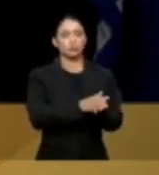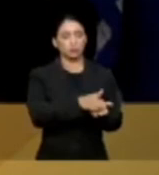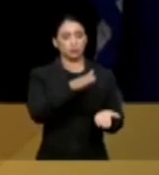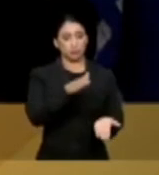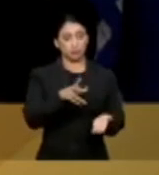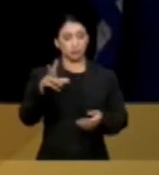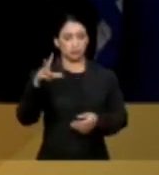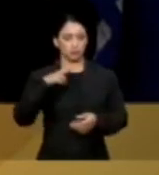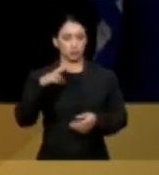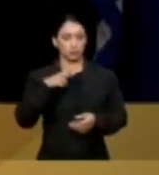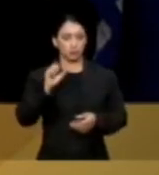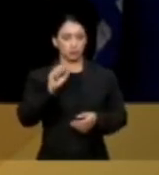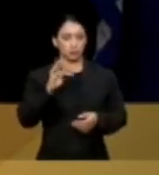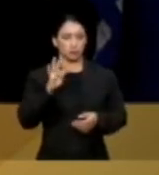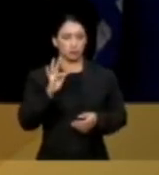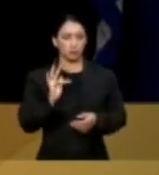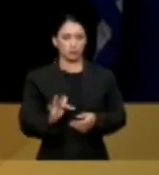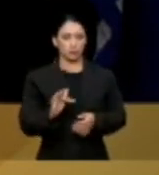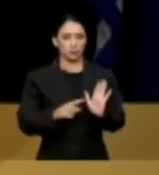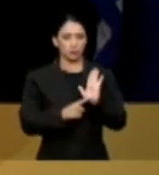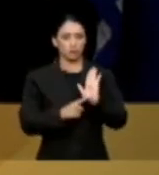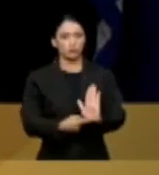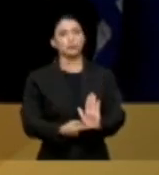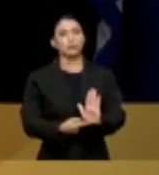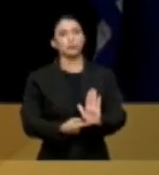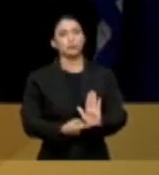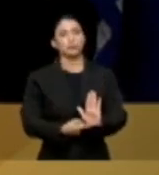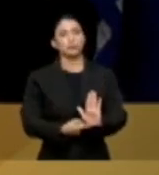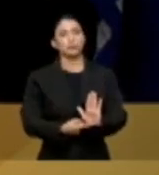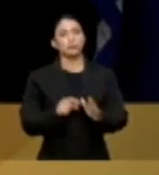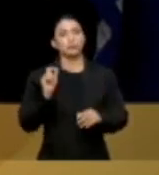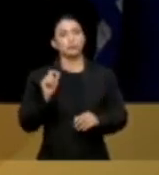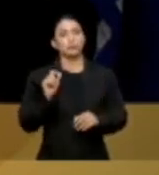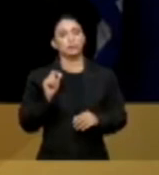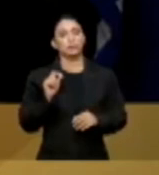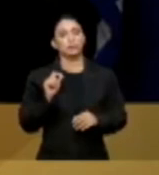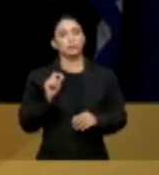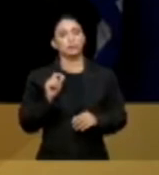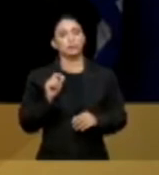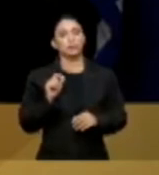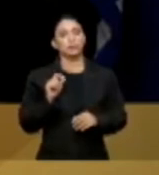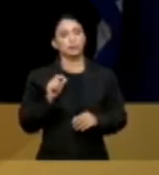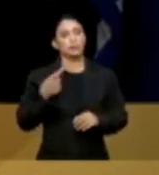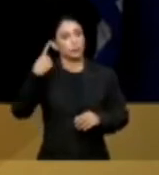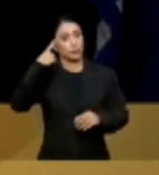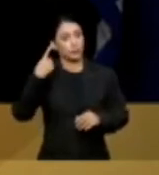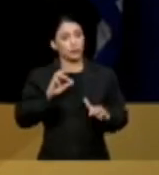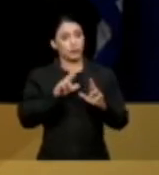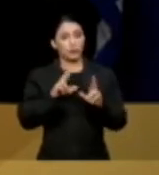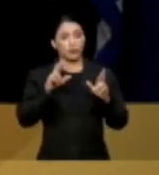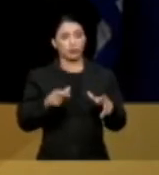No particular, o Supremo Tribunal Federal já se manifestou no sentido de que a designação de data alternativa ao